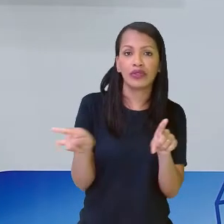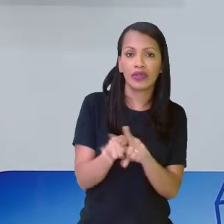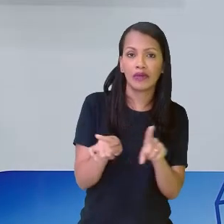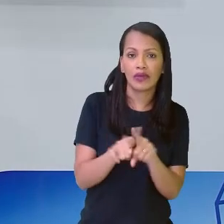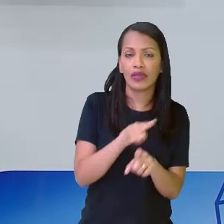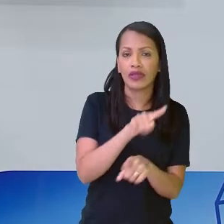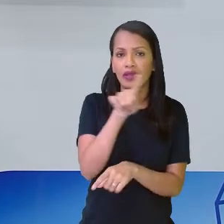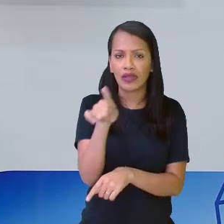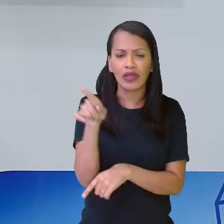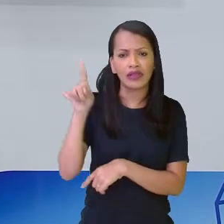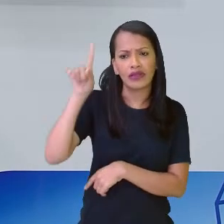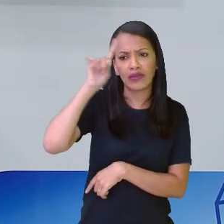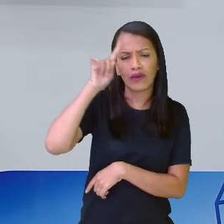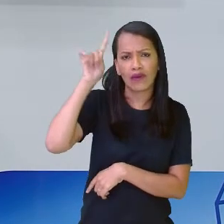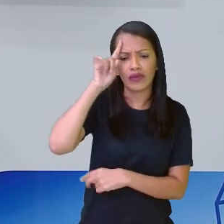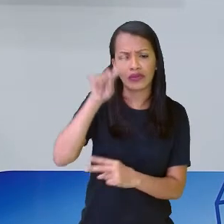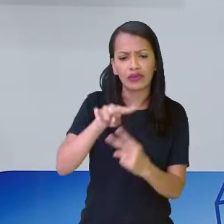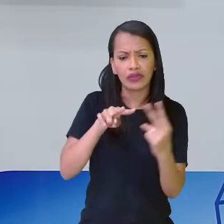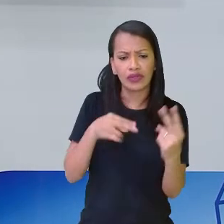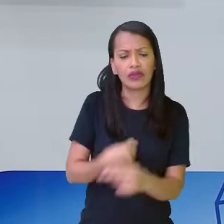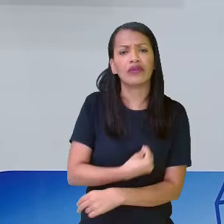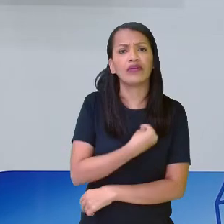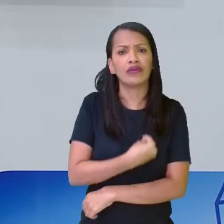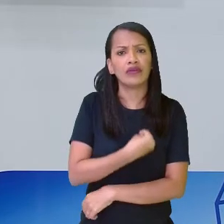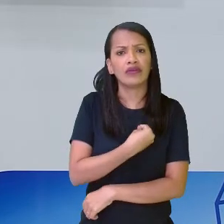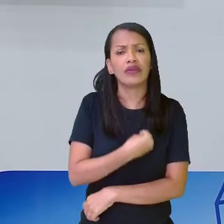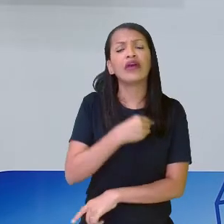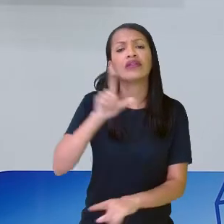assistir todos os dias ao vivo pela TV Nova, canal